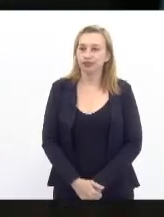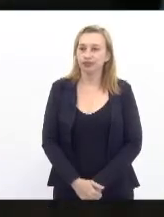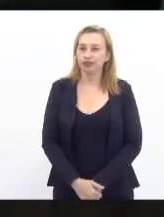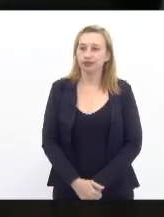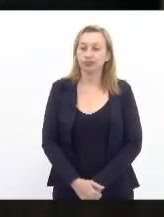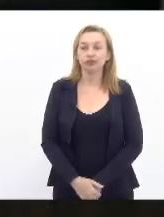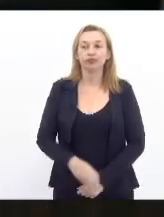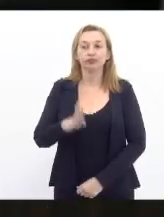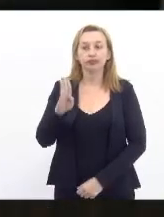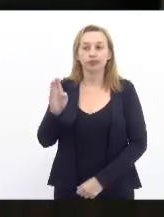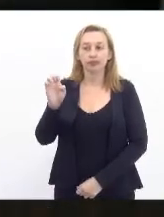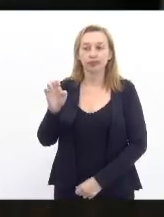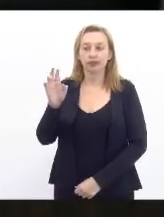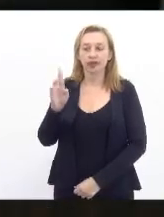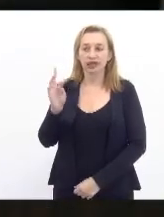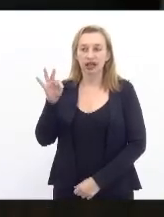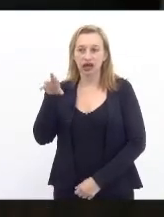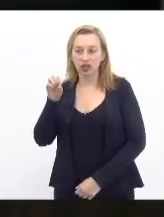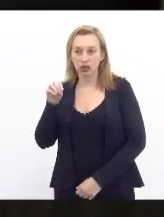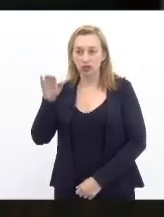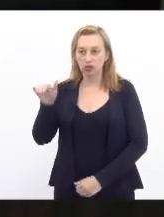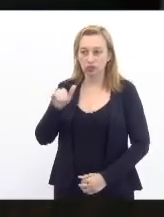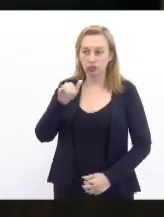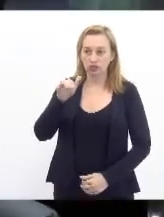Subtenente Bernardo.